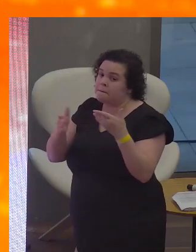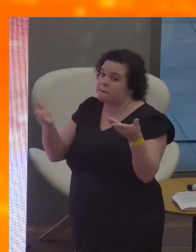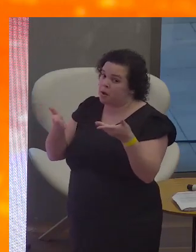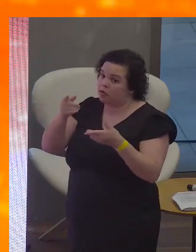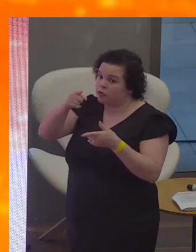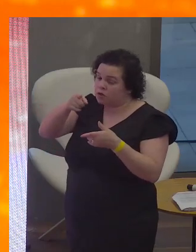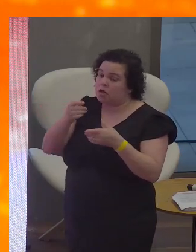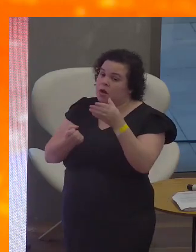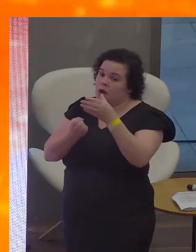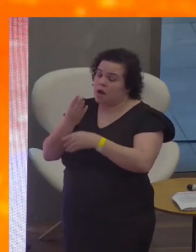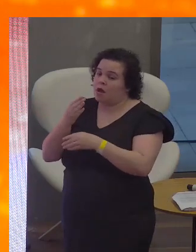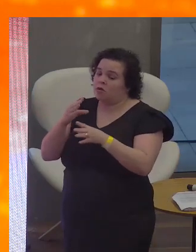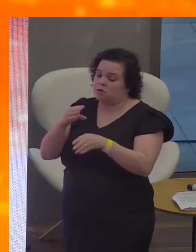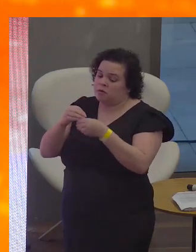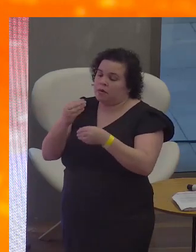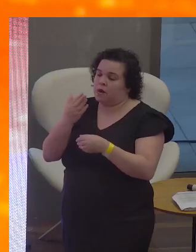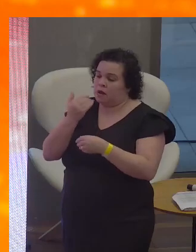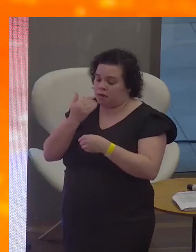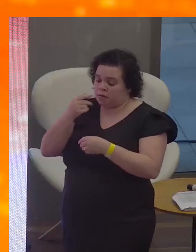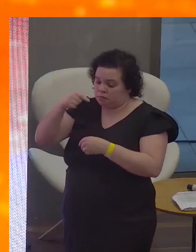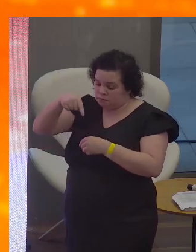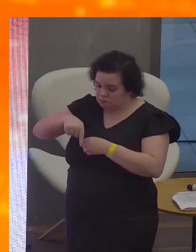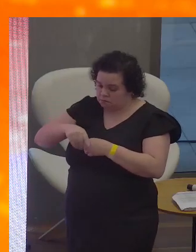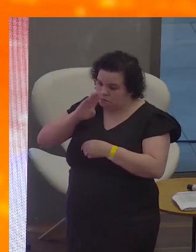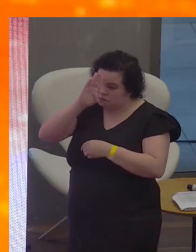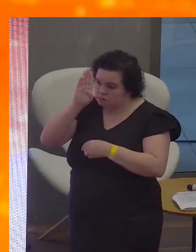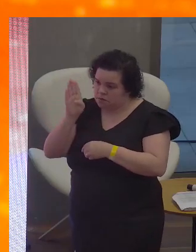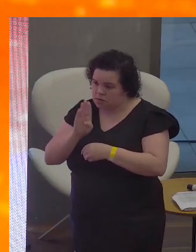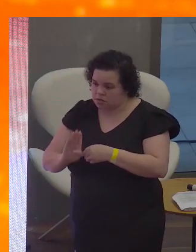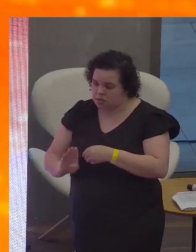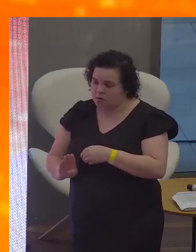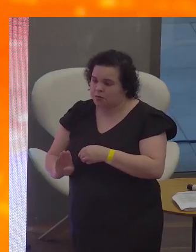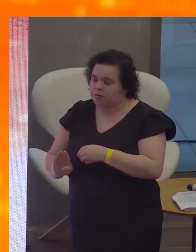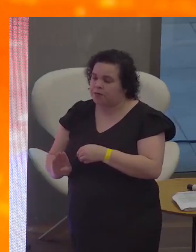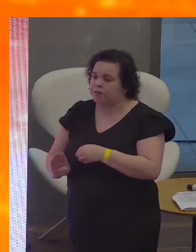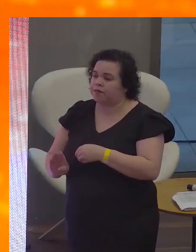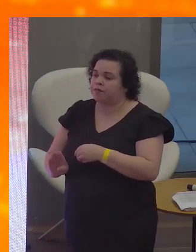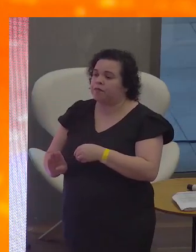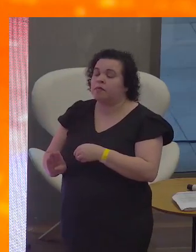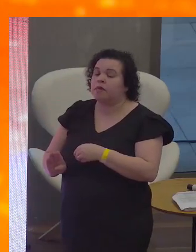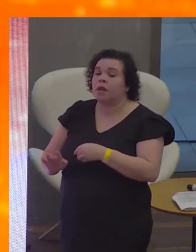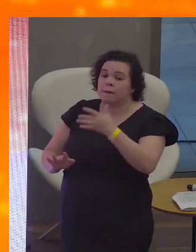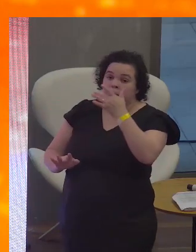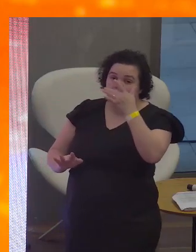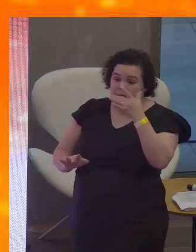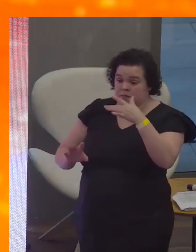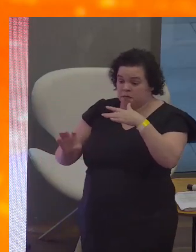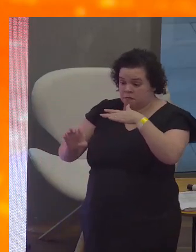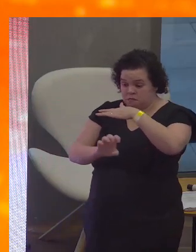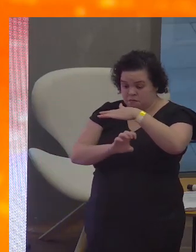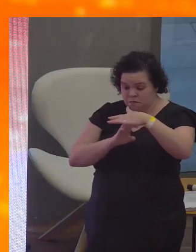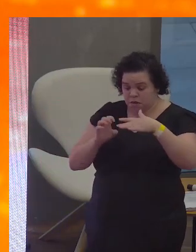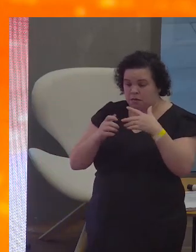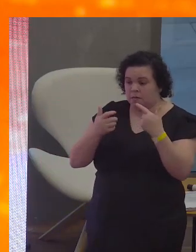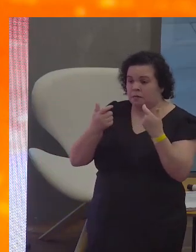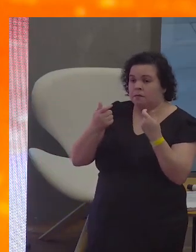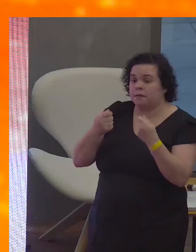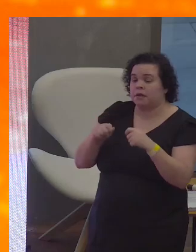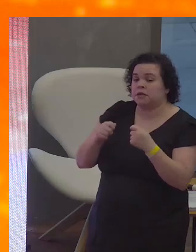produzir suplemento alimentar no Brasil, o operador precisa